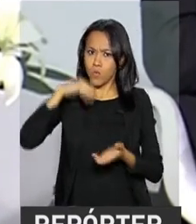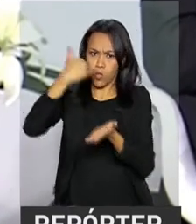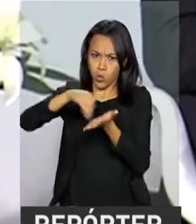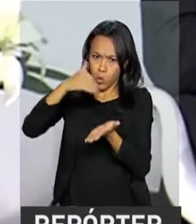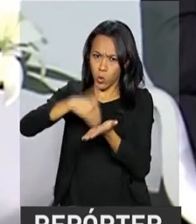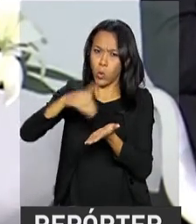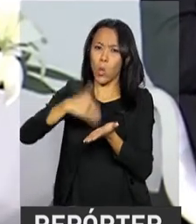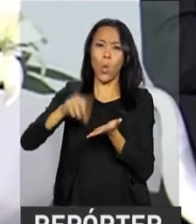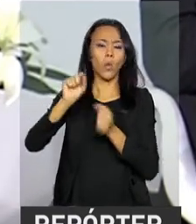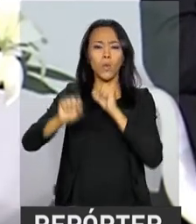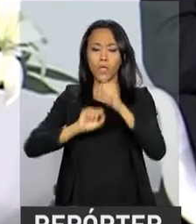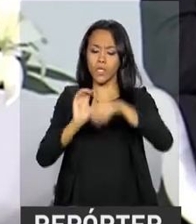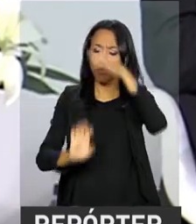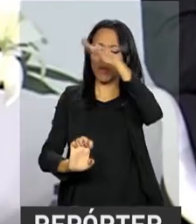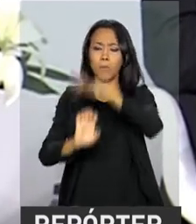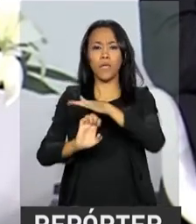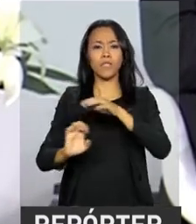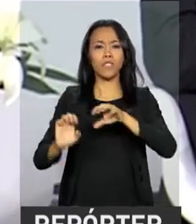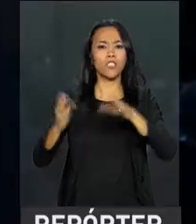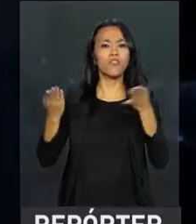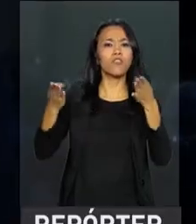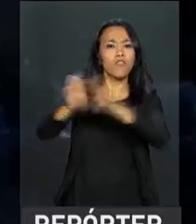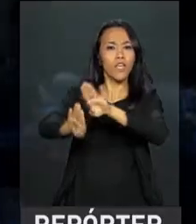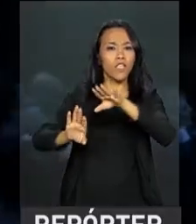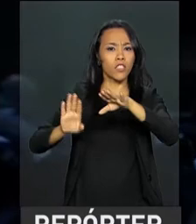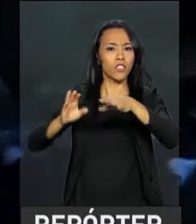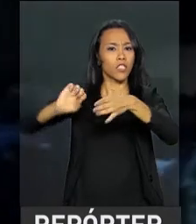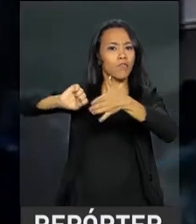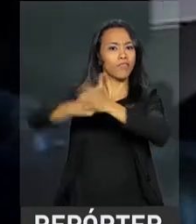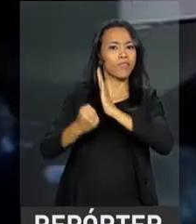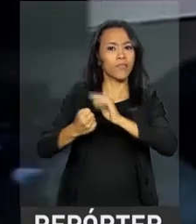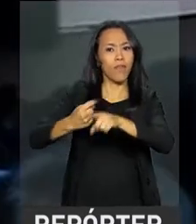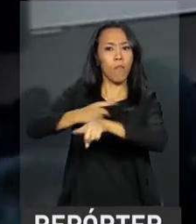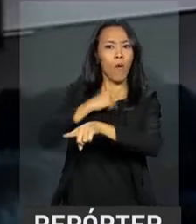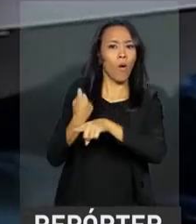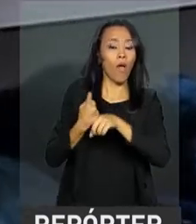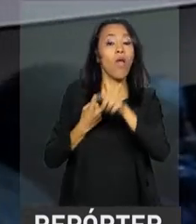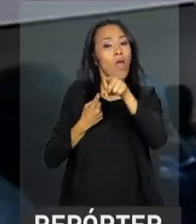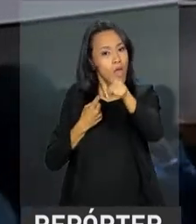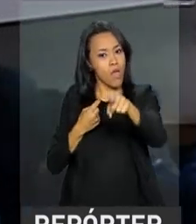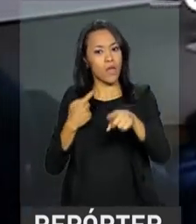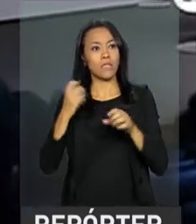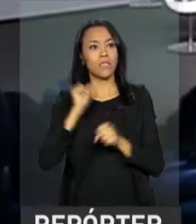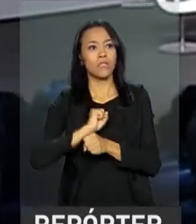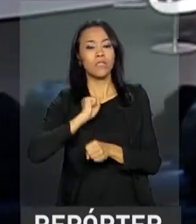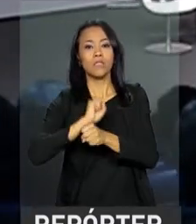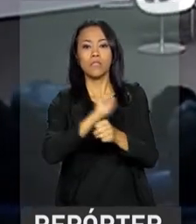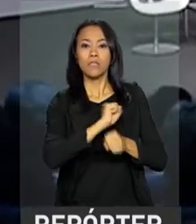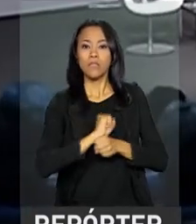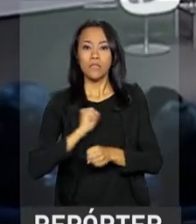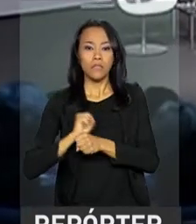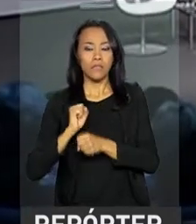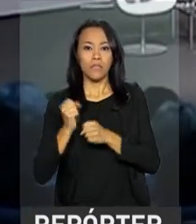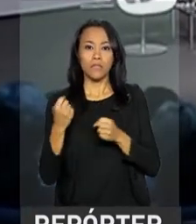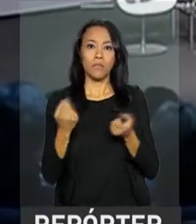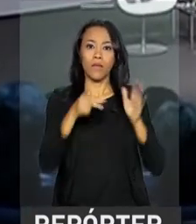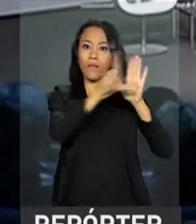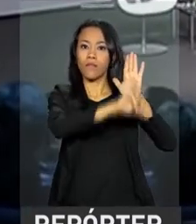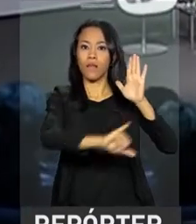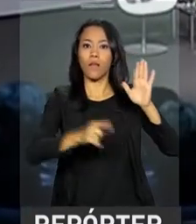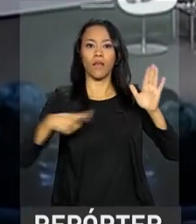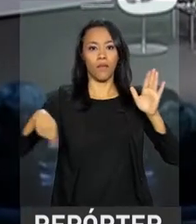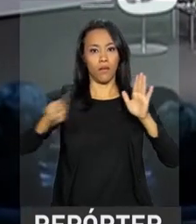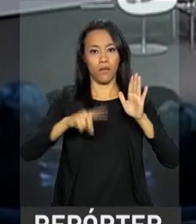em falências e recuperação judicial de empresas essa modernização da lei vinha sendo aguardada pelo setor produtivo e poderá ajudar